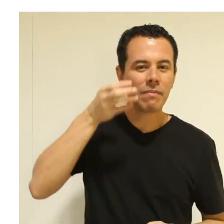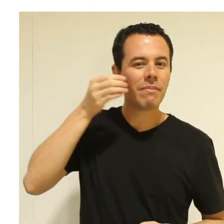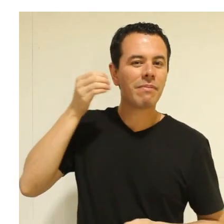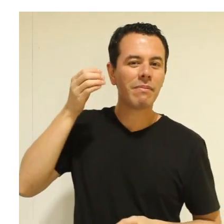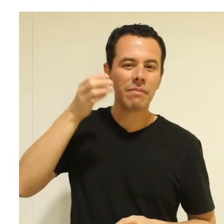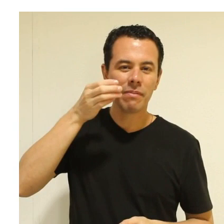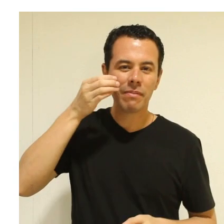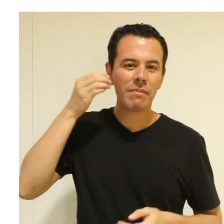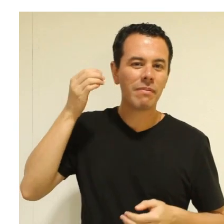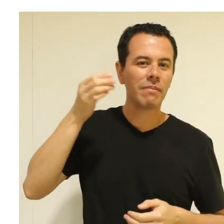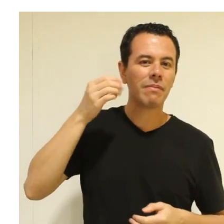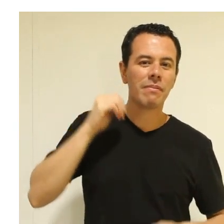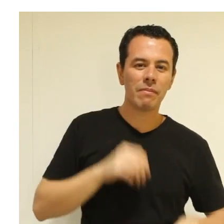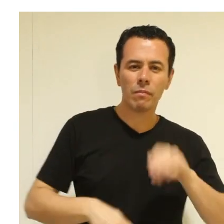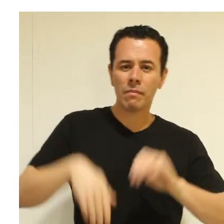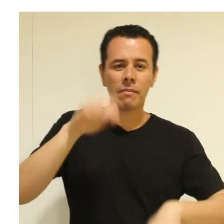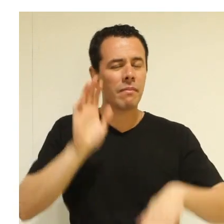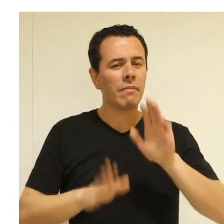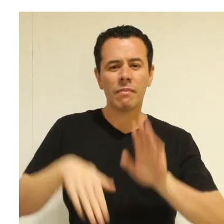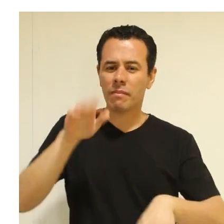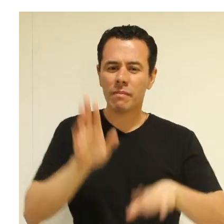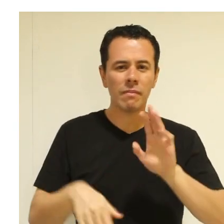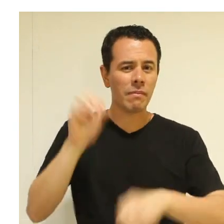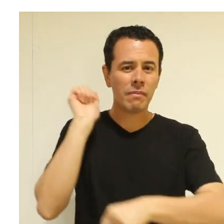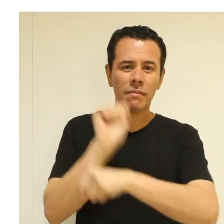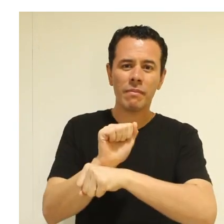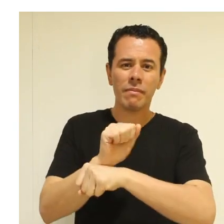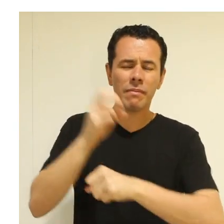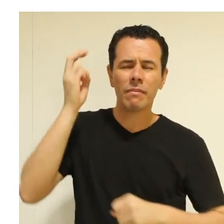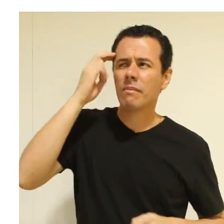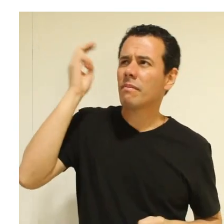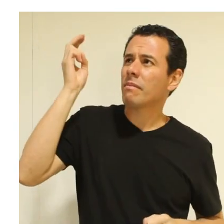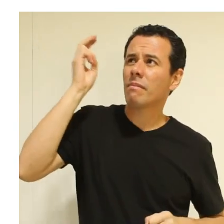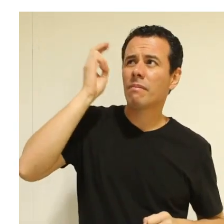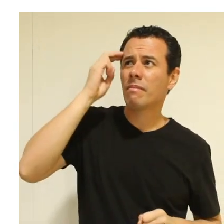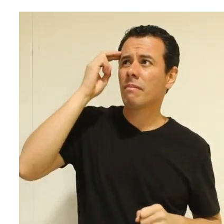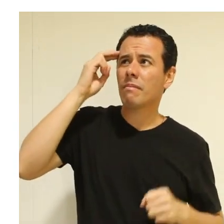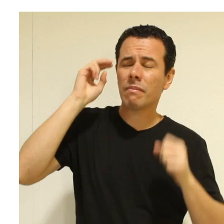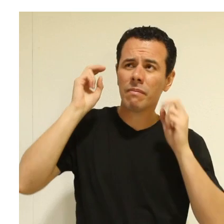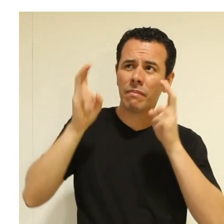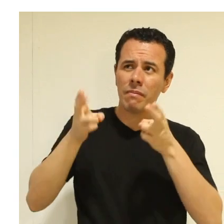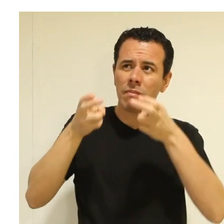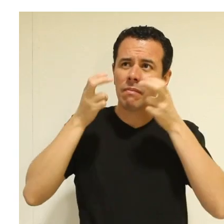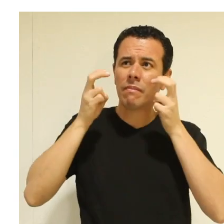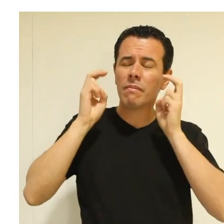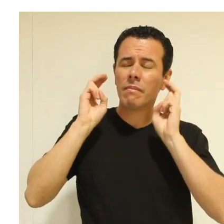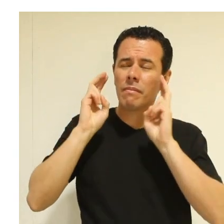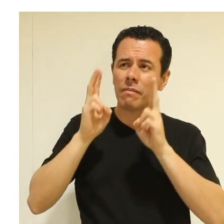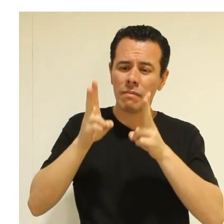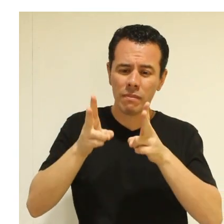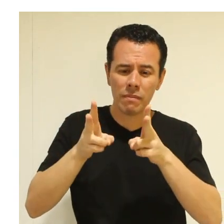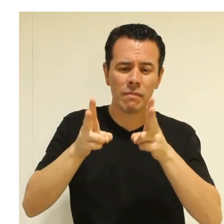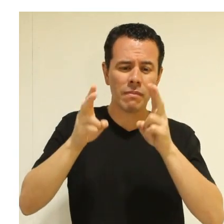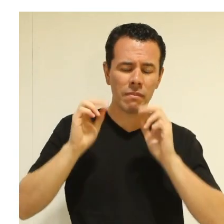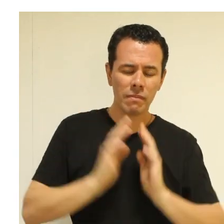me adotou. Às vezes eu paro e fico a pensar, e sem perceber